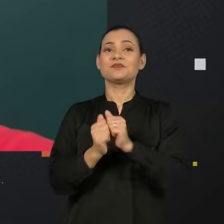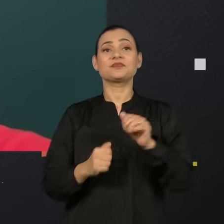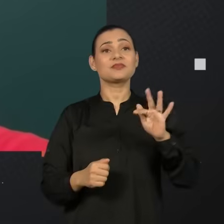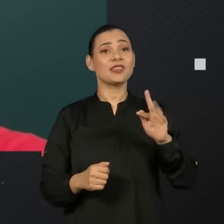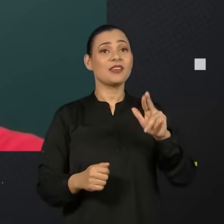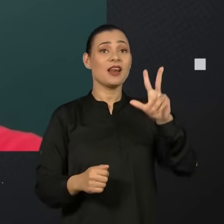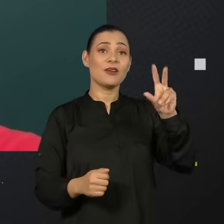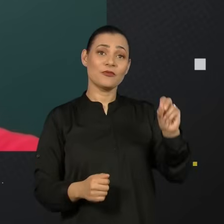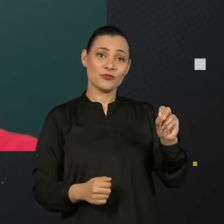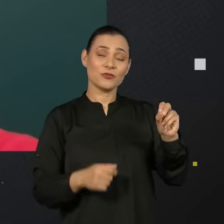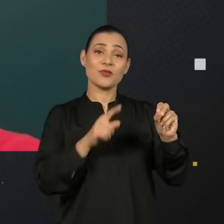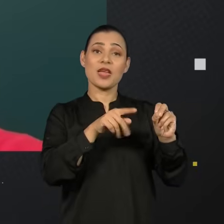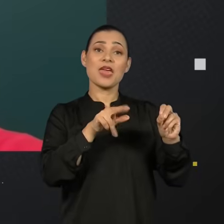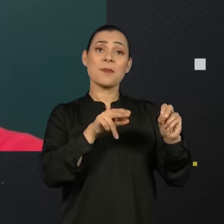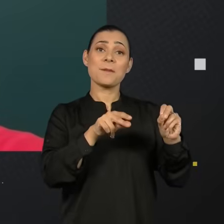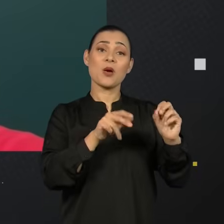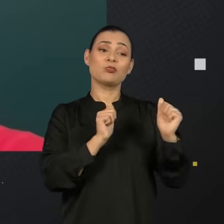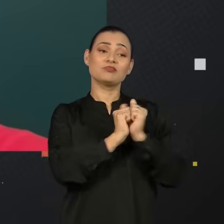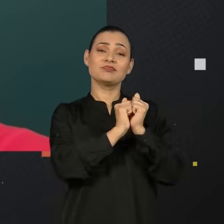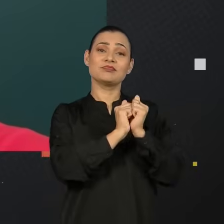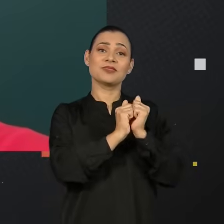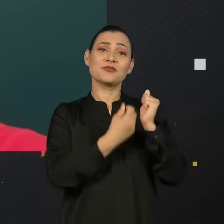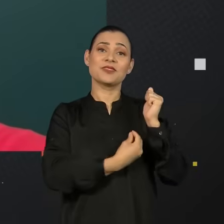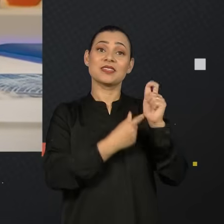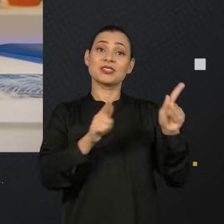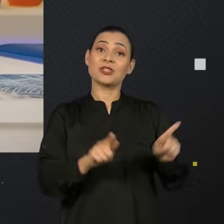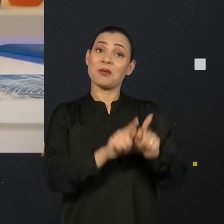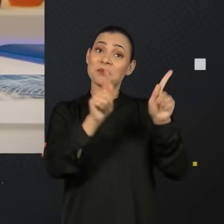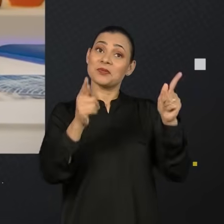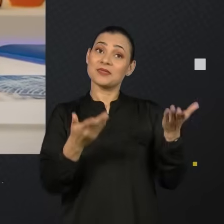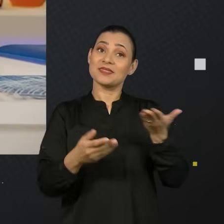que eu conquistei na vida, é irmão gêmeo, né?